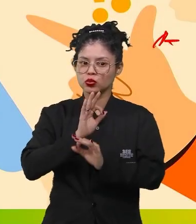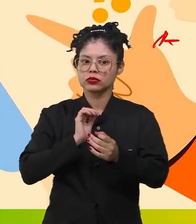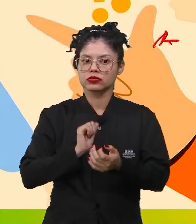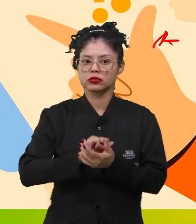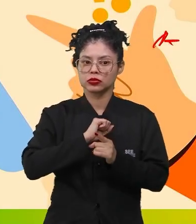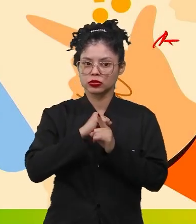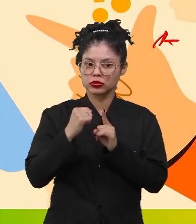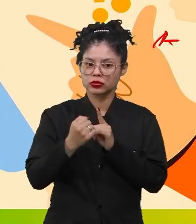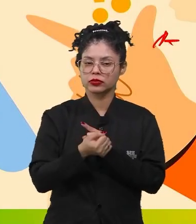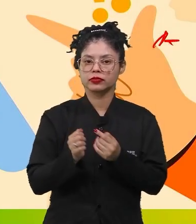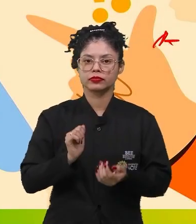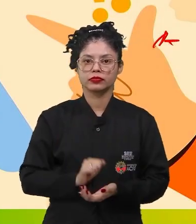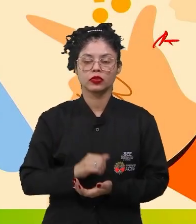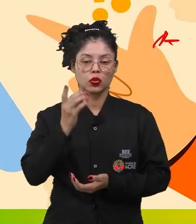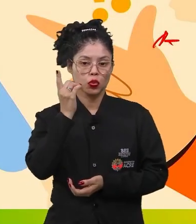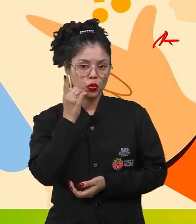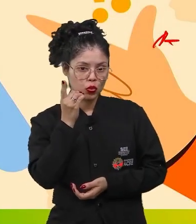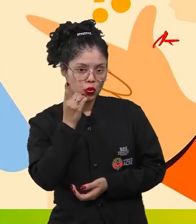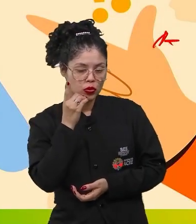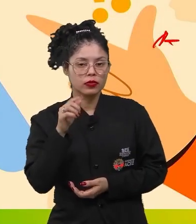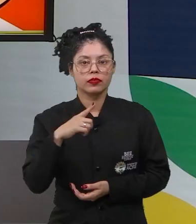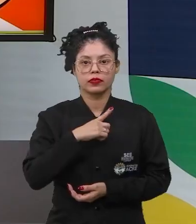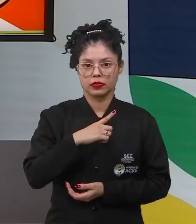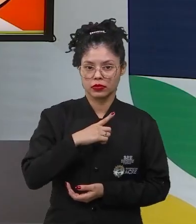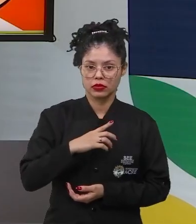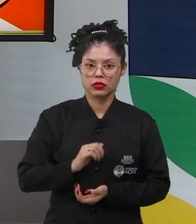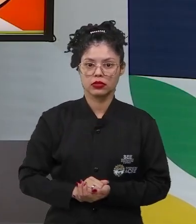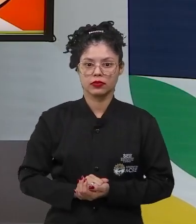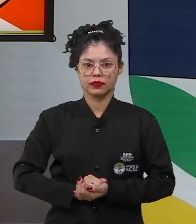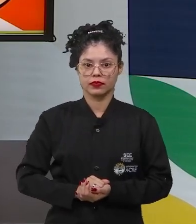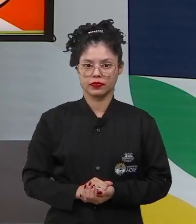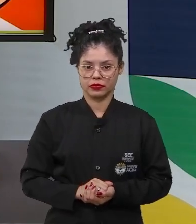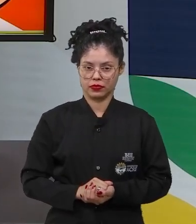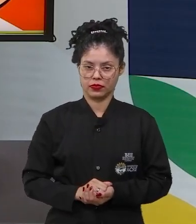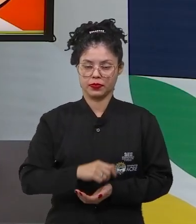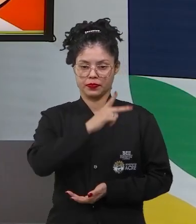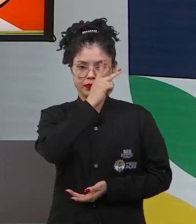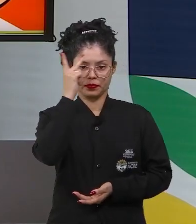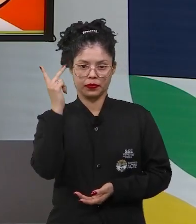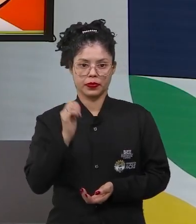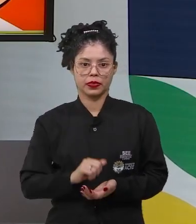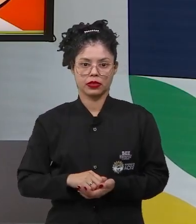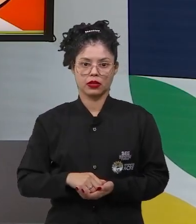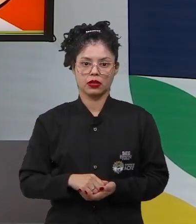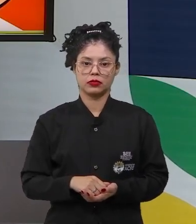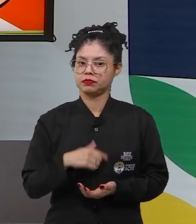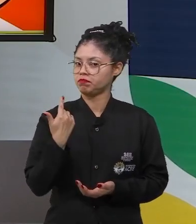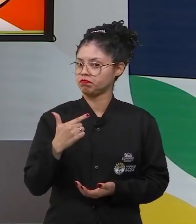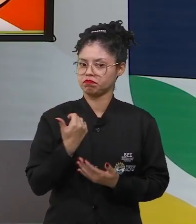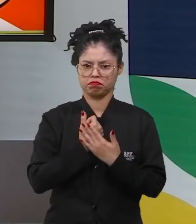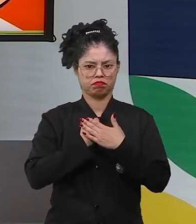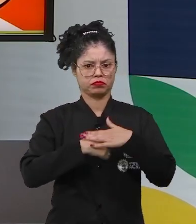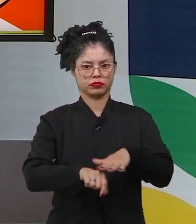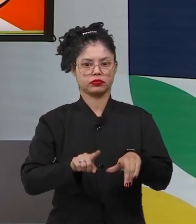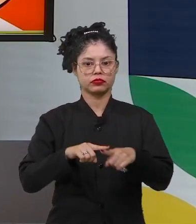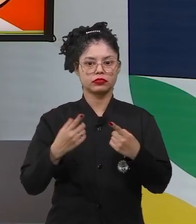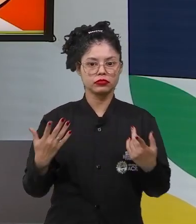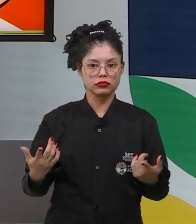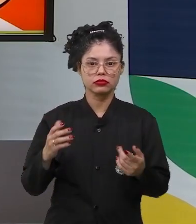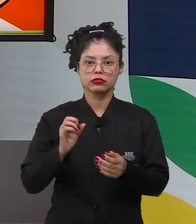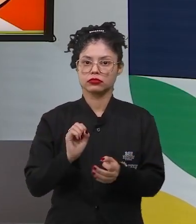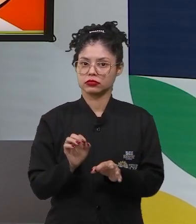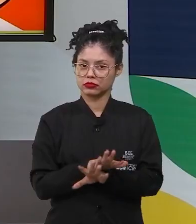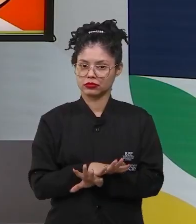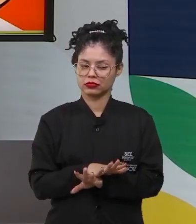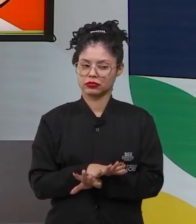da sociedade. É aquele racismo disfarçado, em que as pessoas dizem eu não sou racista, mas acabam